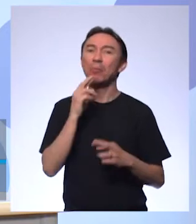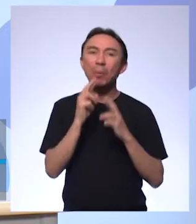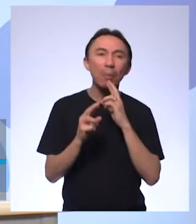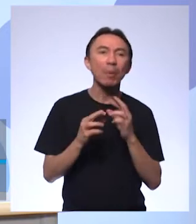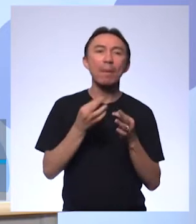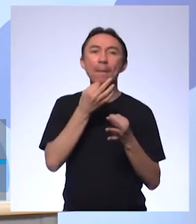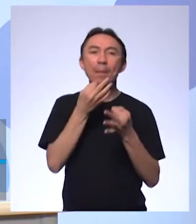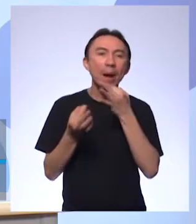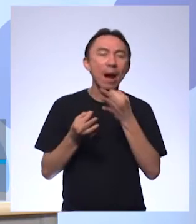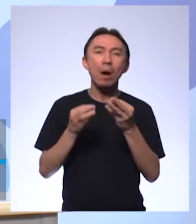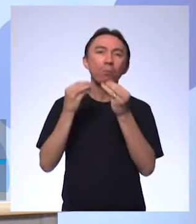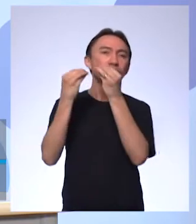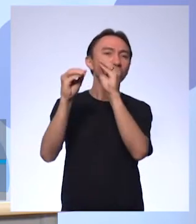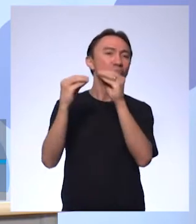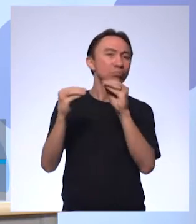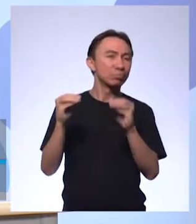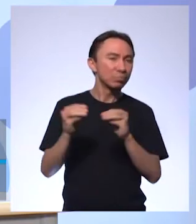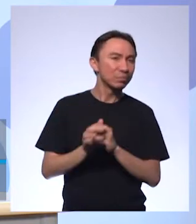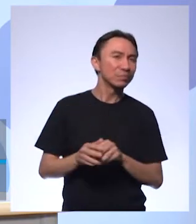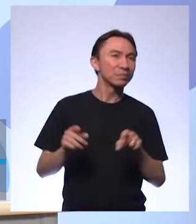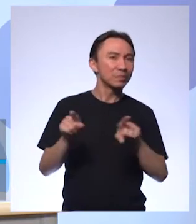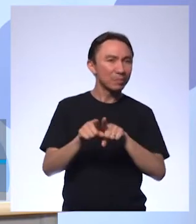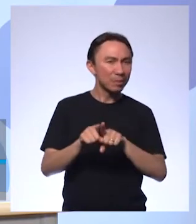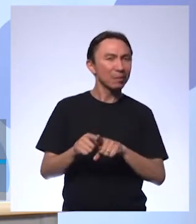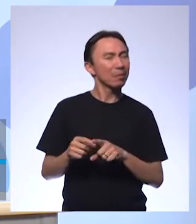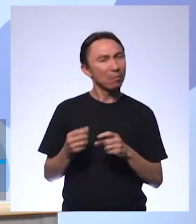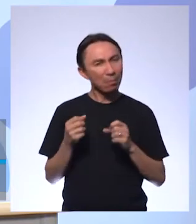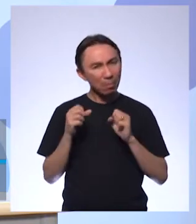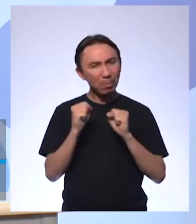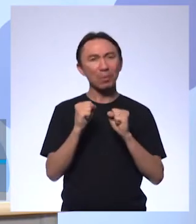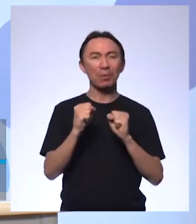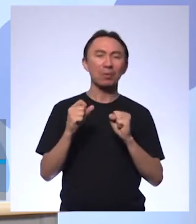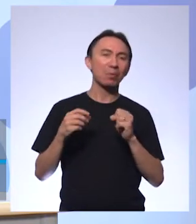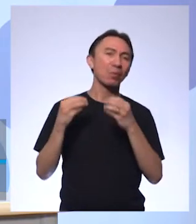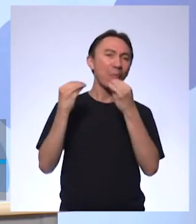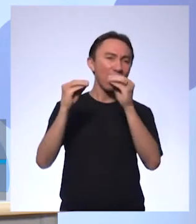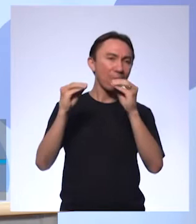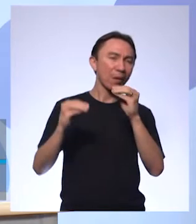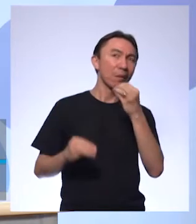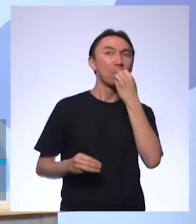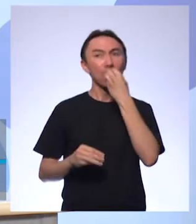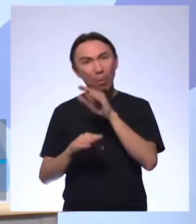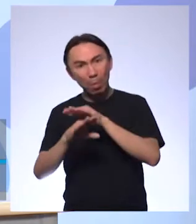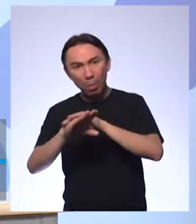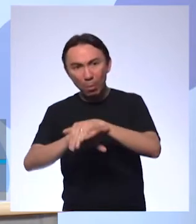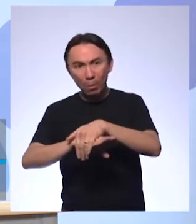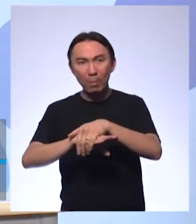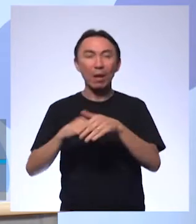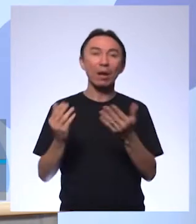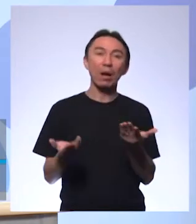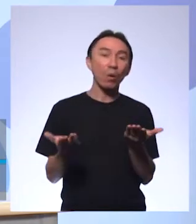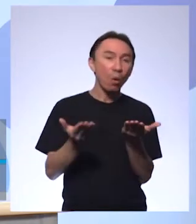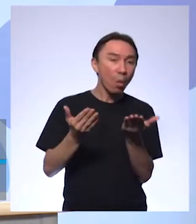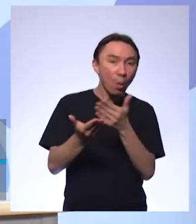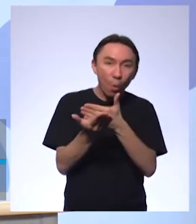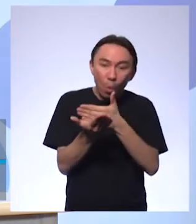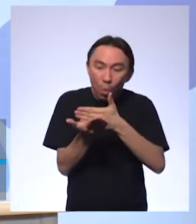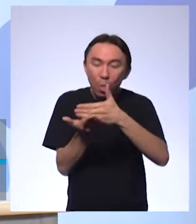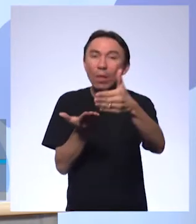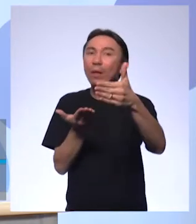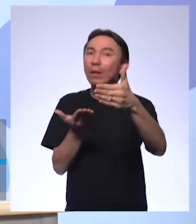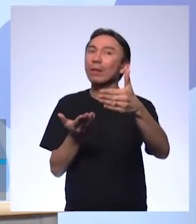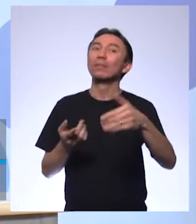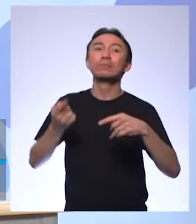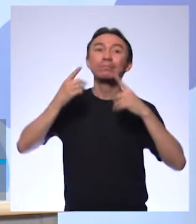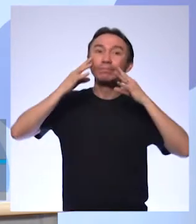colocações. Aproveita aí para mandar o seu boa noite agora e tal, mas a hora que começar a aula já está começando. Prestar atenção aí no que o professor Edi Joel